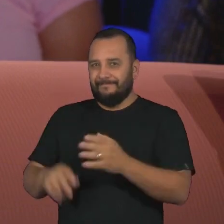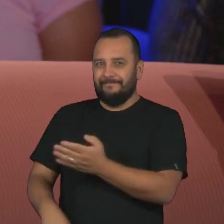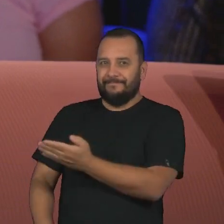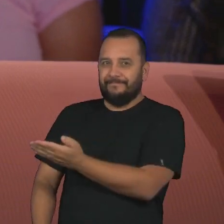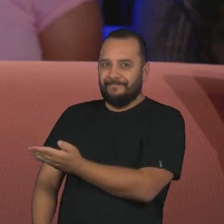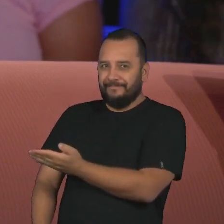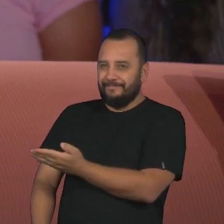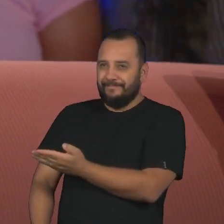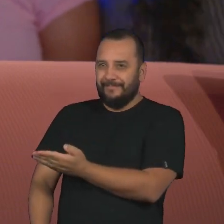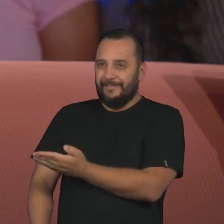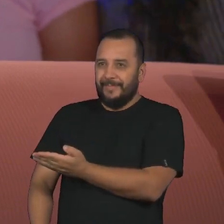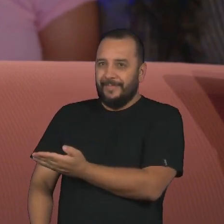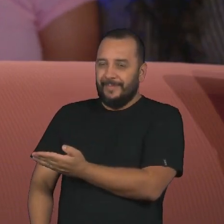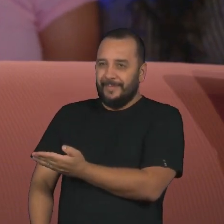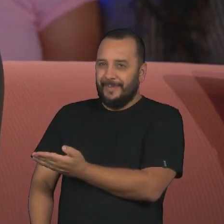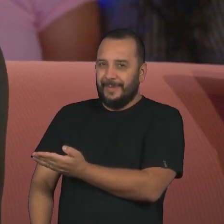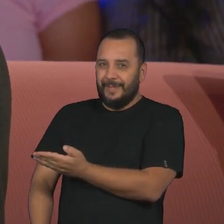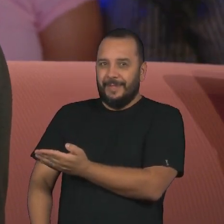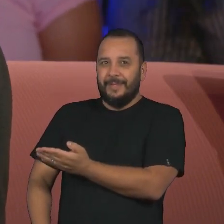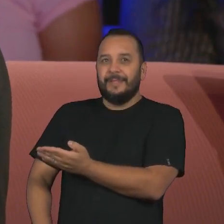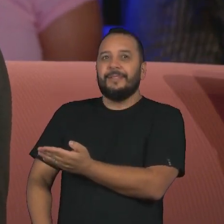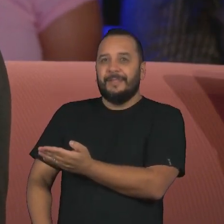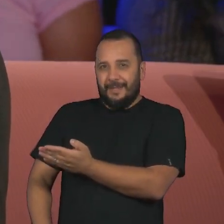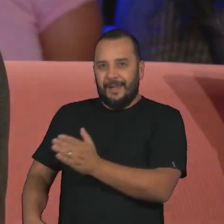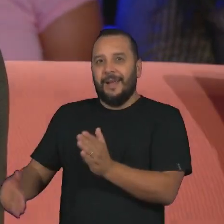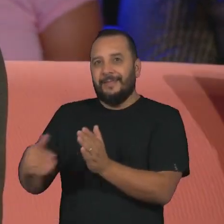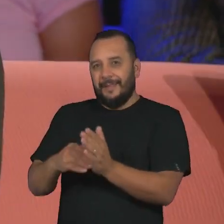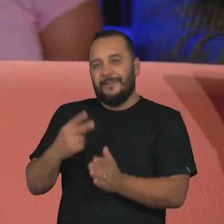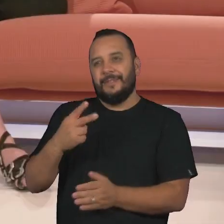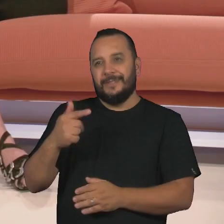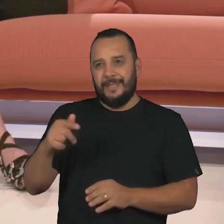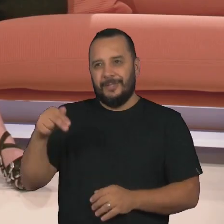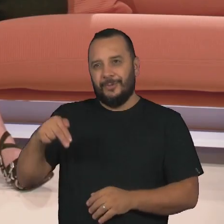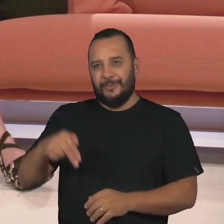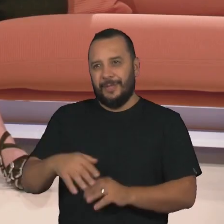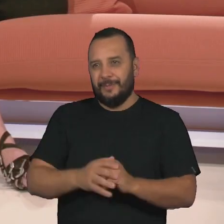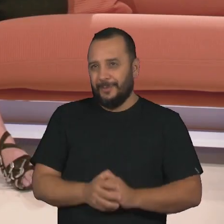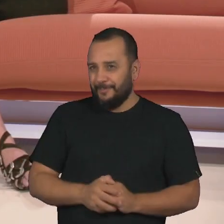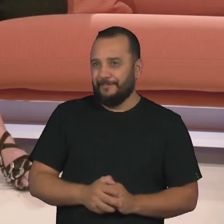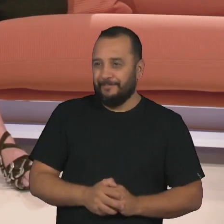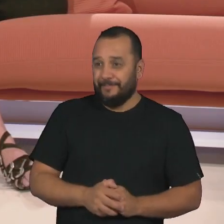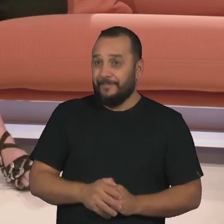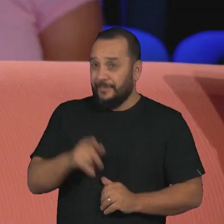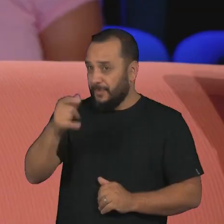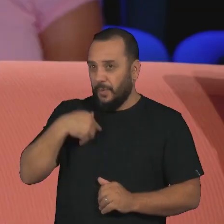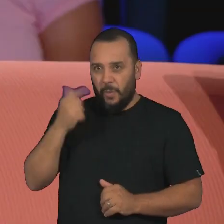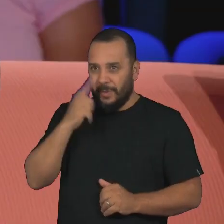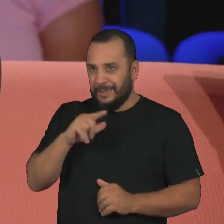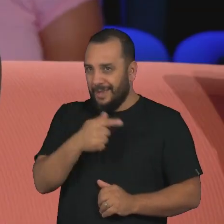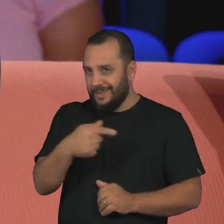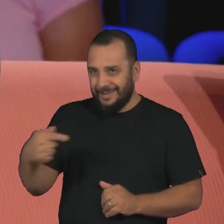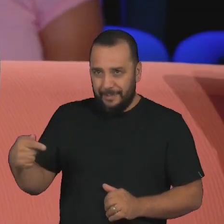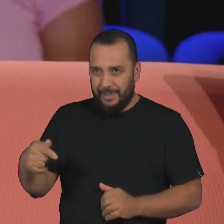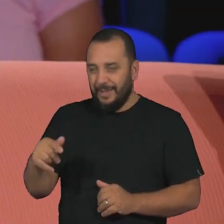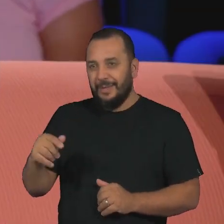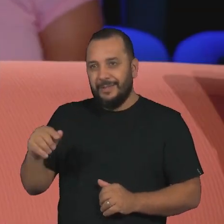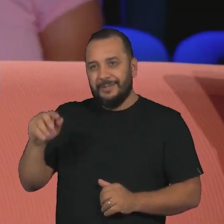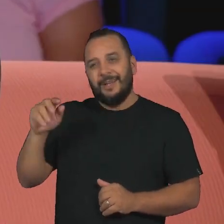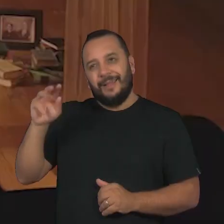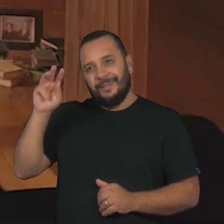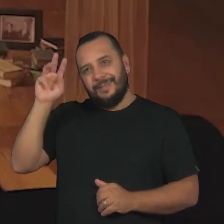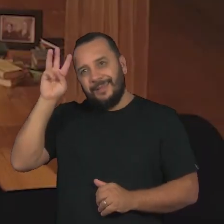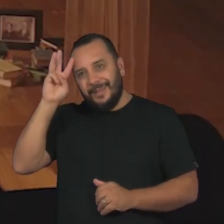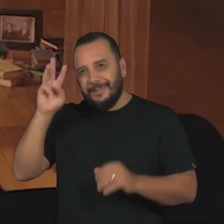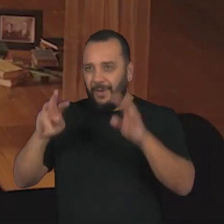às 8 da noite, até o dia 27 de novembro. Às vezes, para quem não consegue dia de semana, a gente vai emendar no